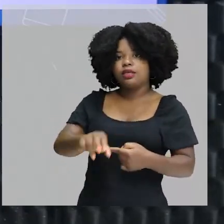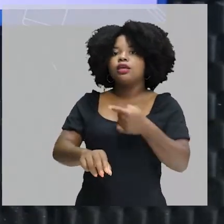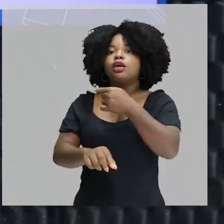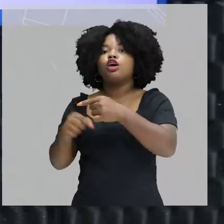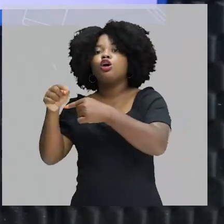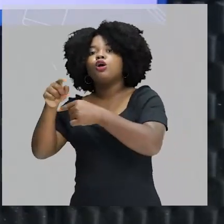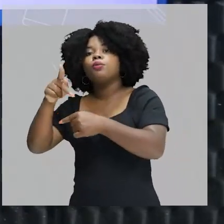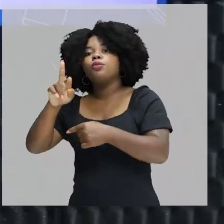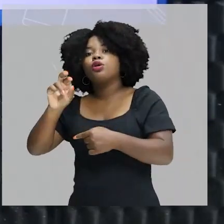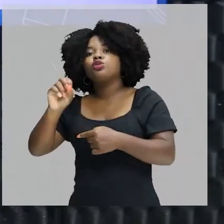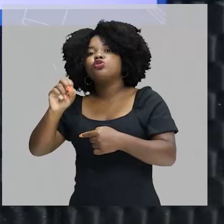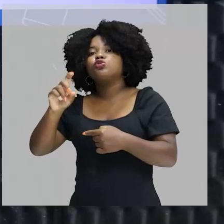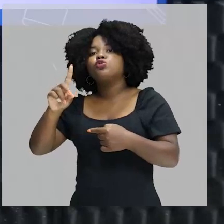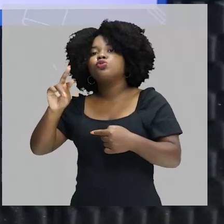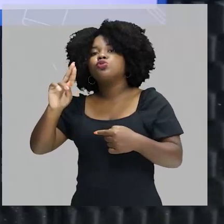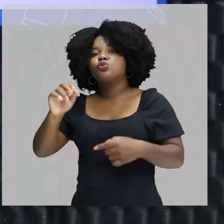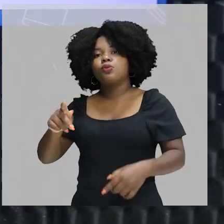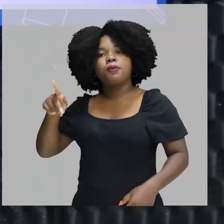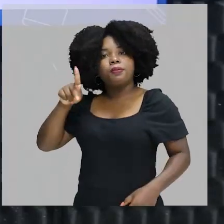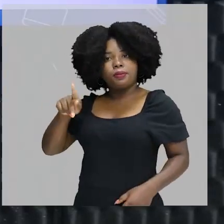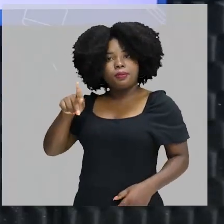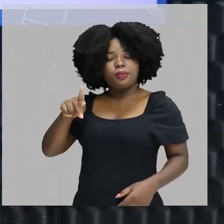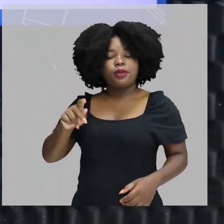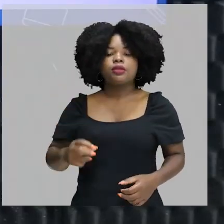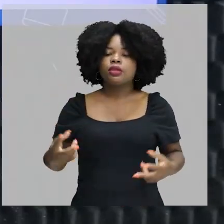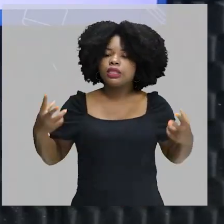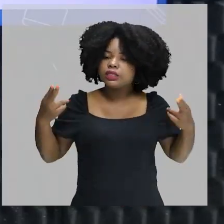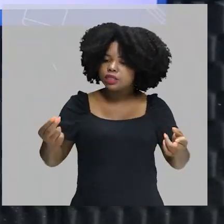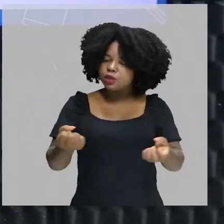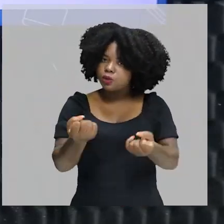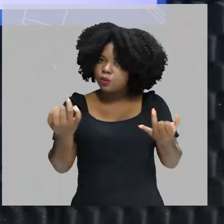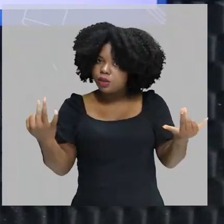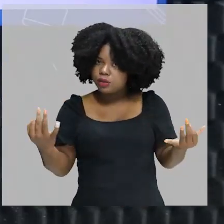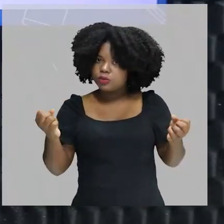certo? Feito isso, nós vamos descobrir a